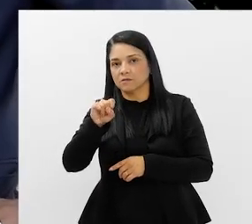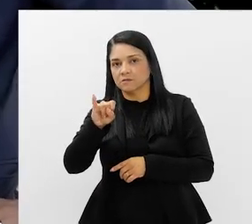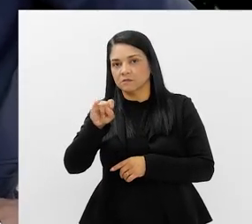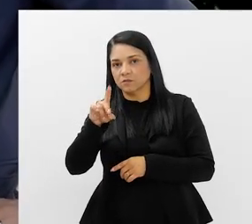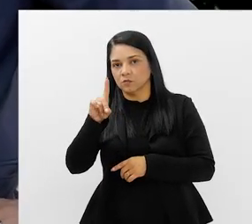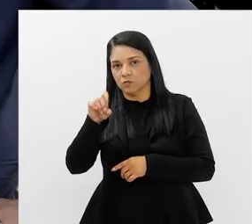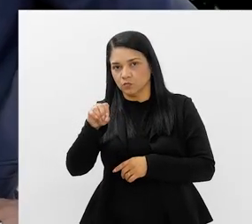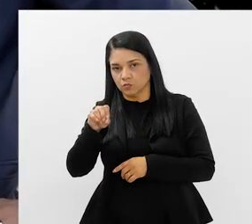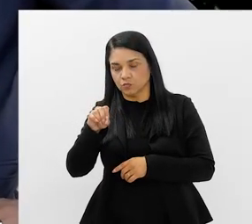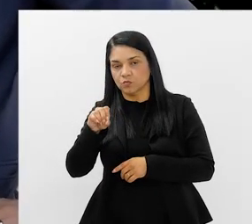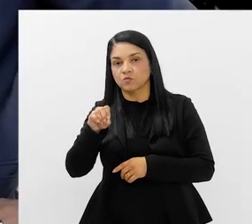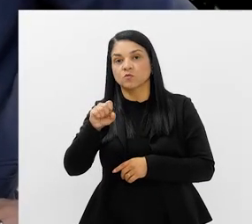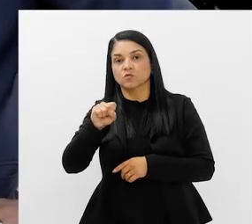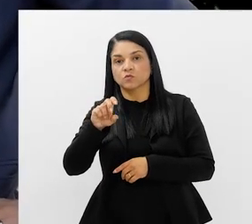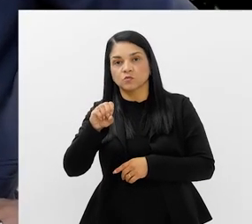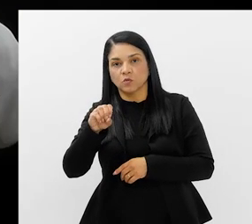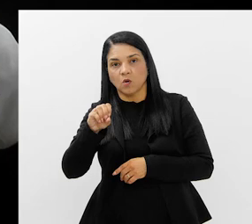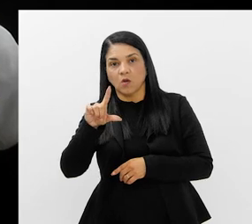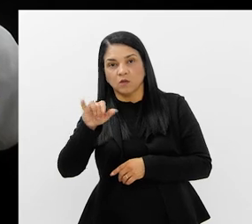sólidos, política